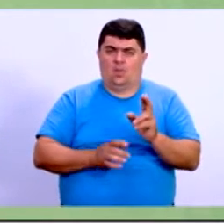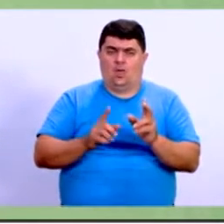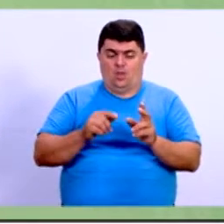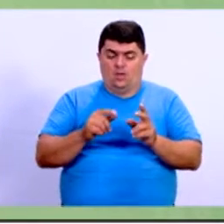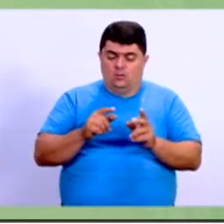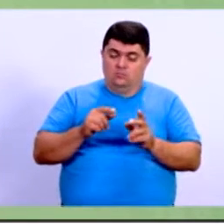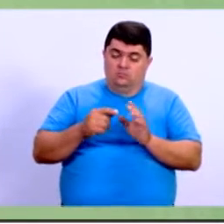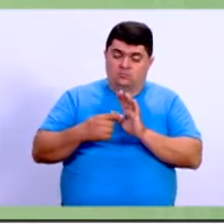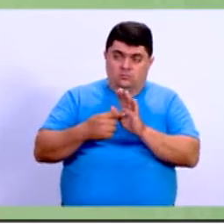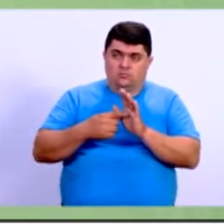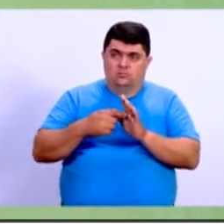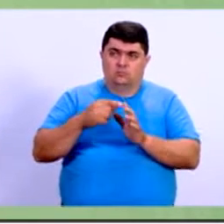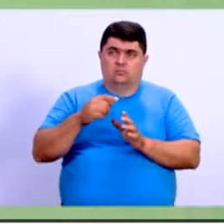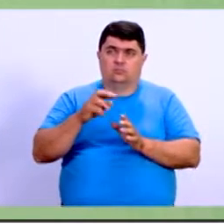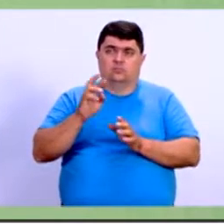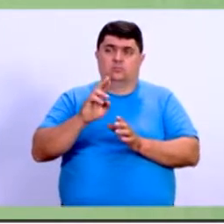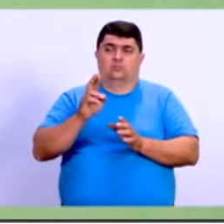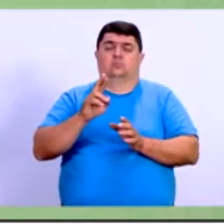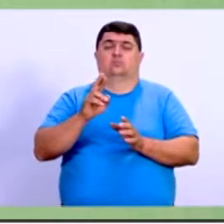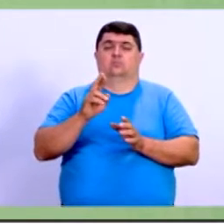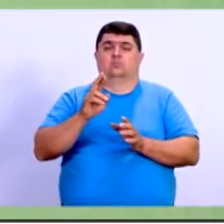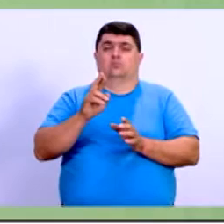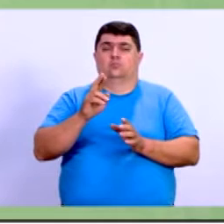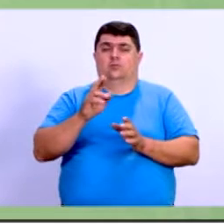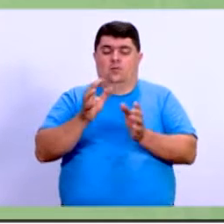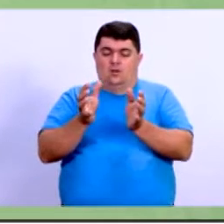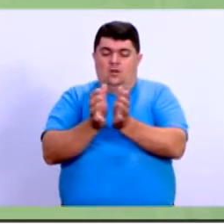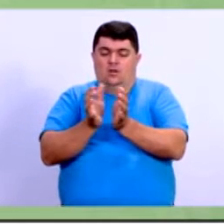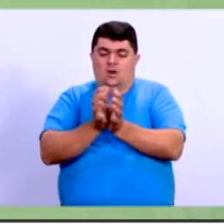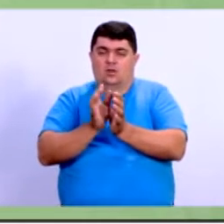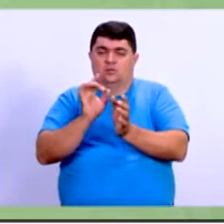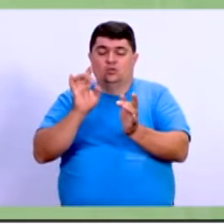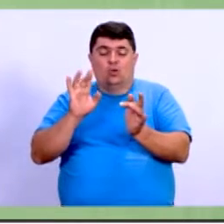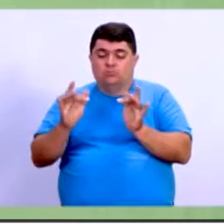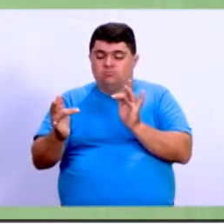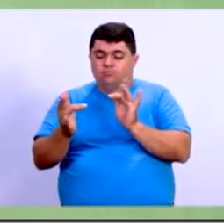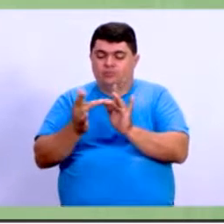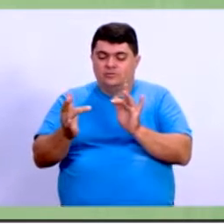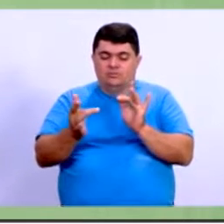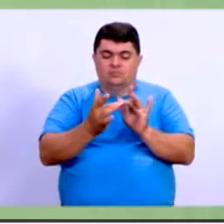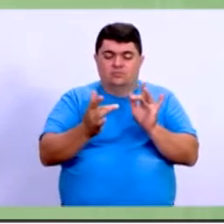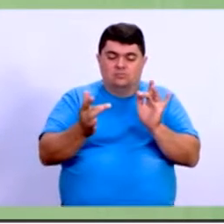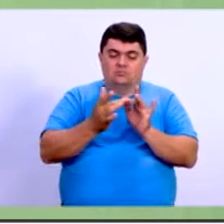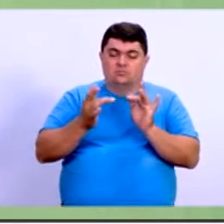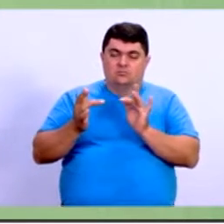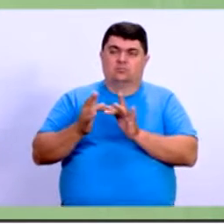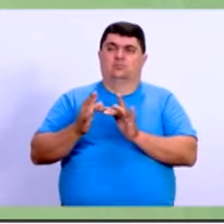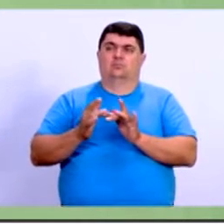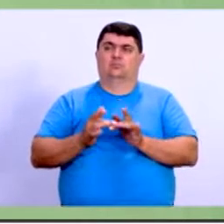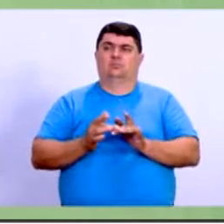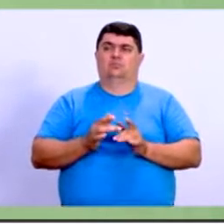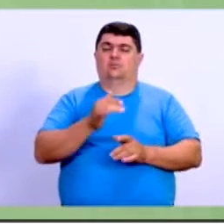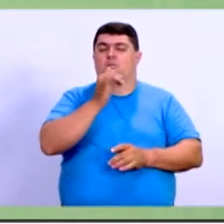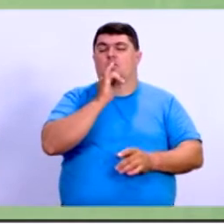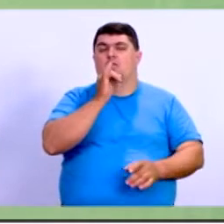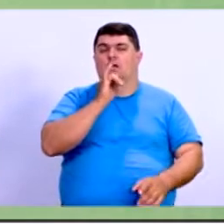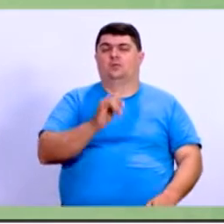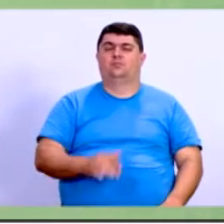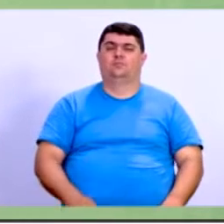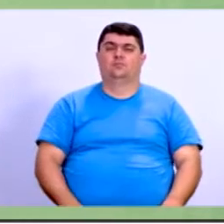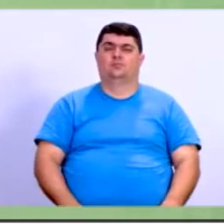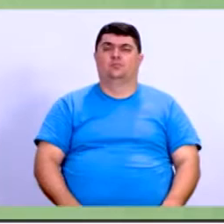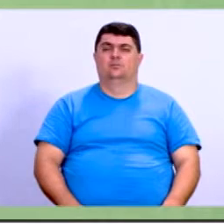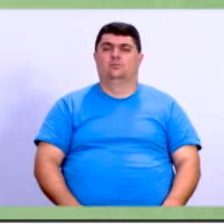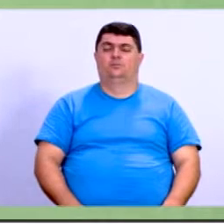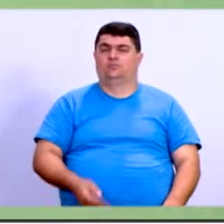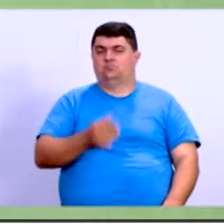representadas e são mostradas as conexões que existem entre essas classes. Por exemplo, em um sistema